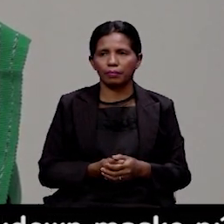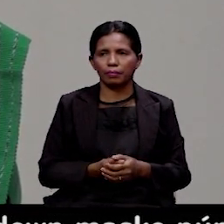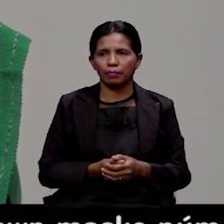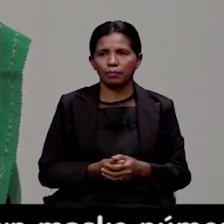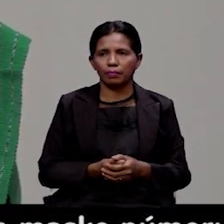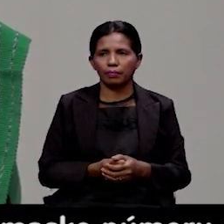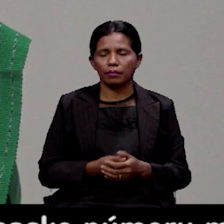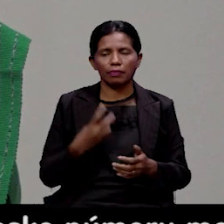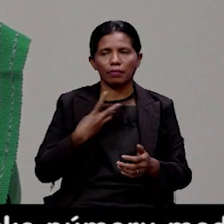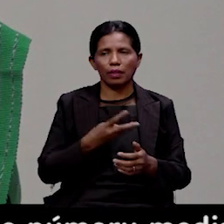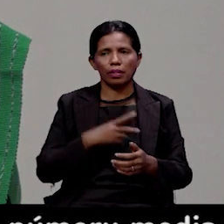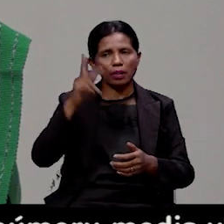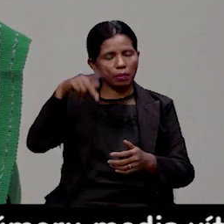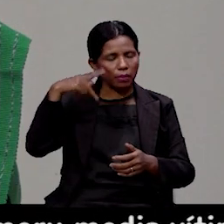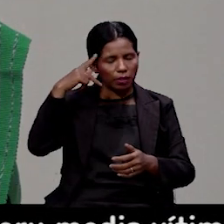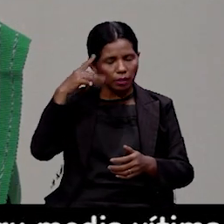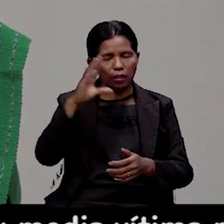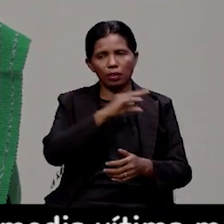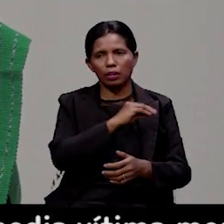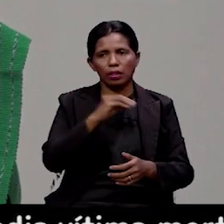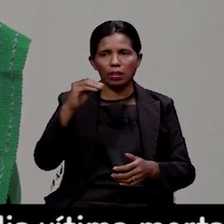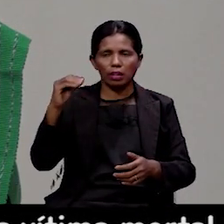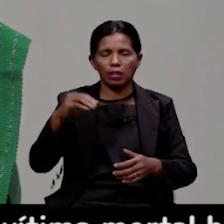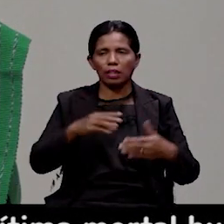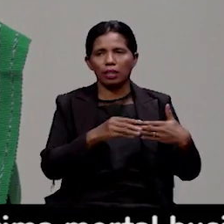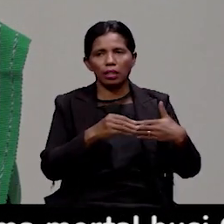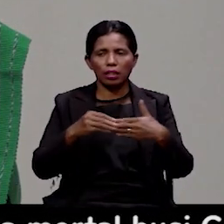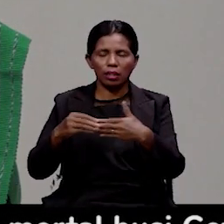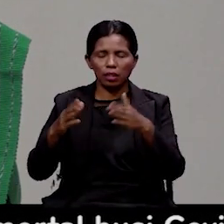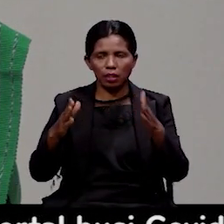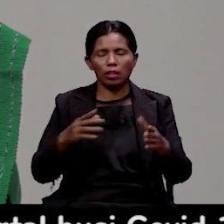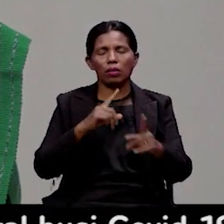Que nem políticos e que nem financeira, da vara podia falar para o profissionalismo.